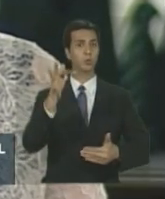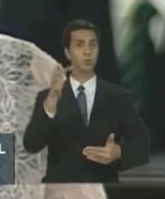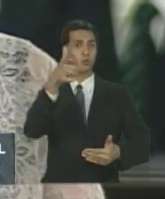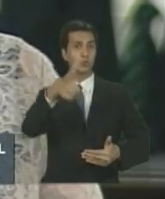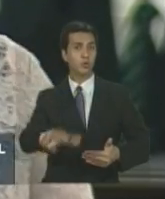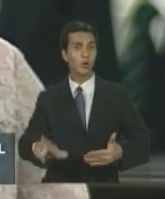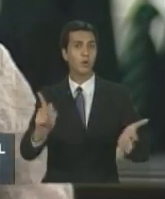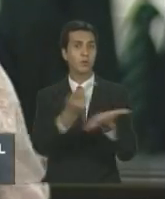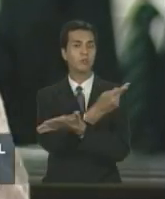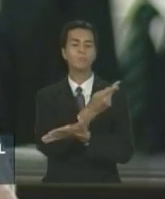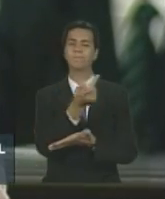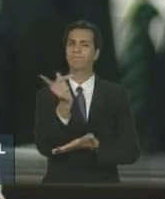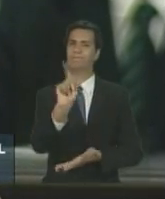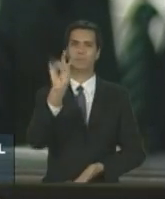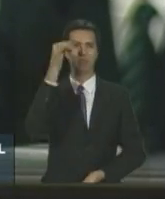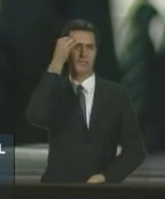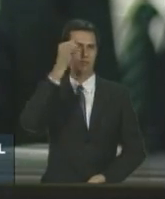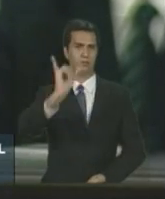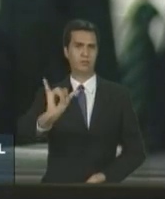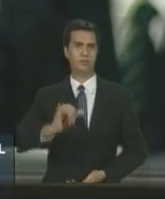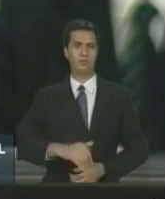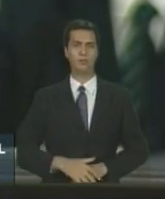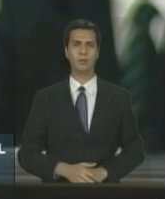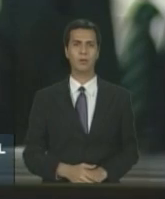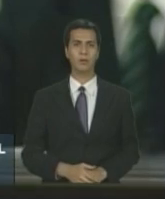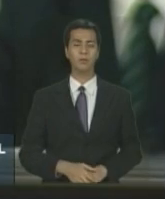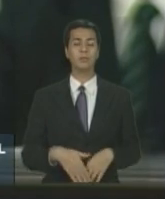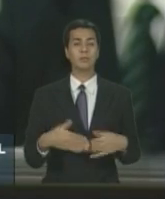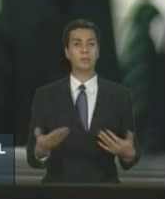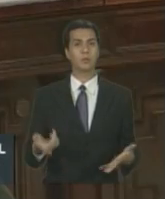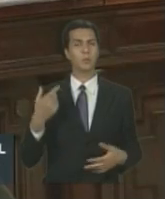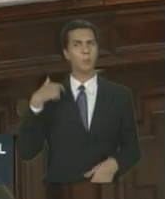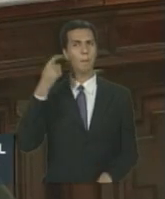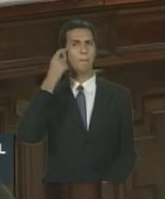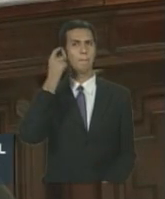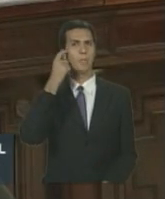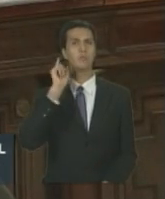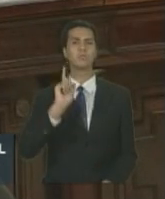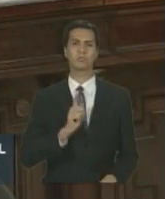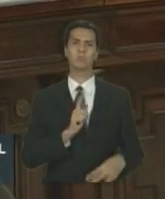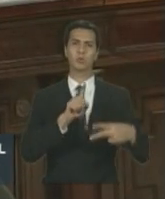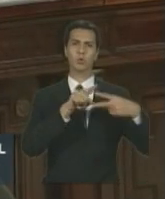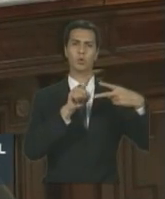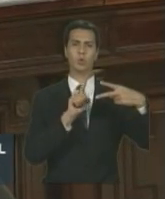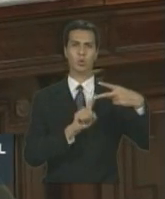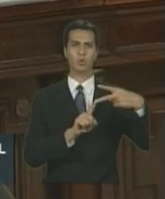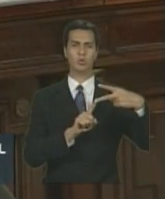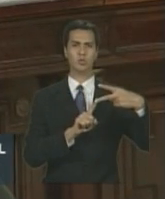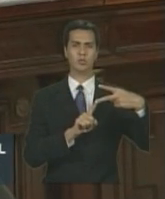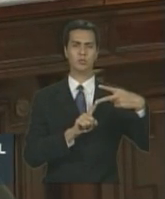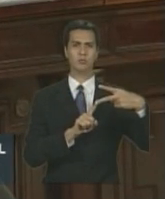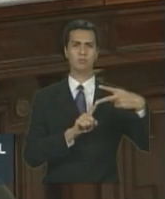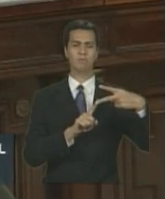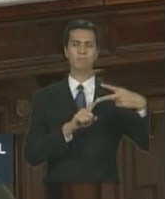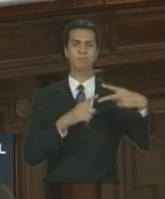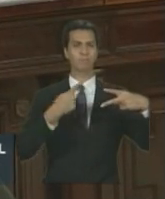novamente. E aí eu acho que tem dois ensinamentos que nós temos de tirar do horror.